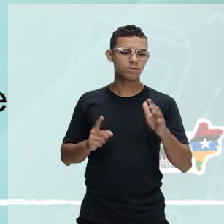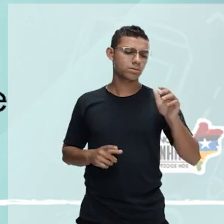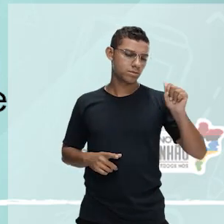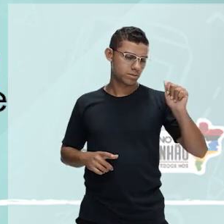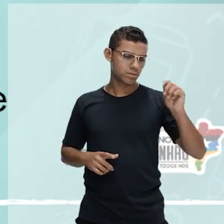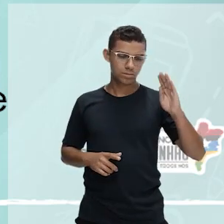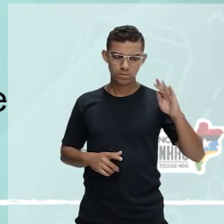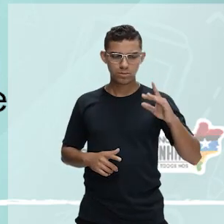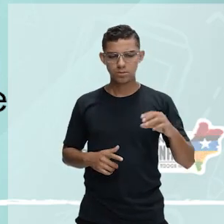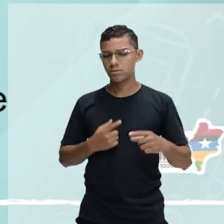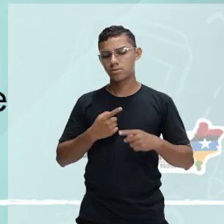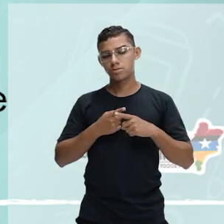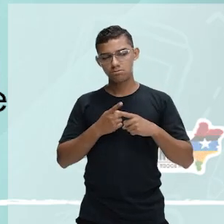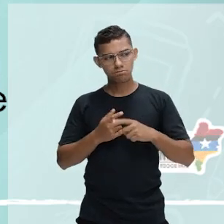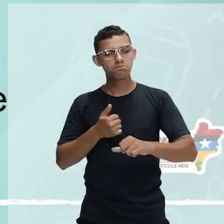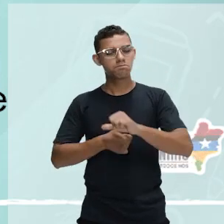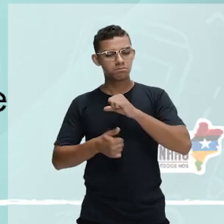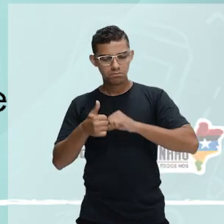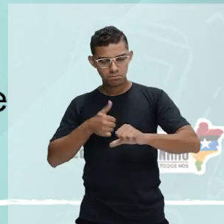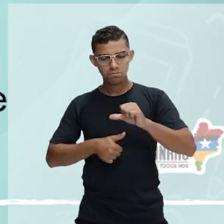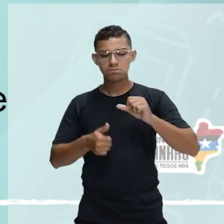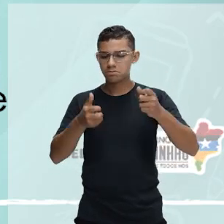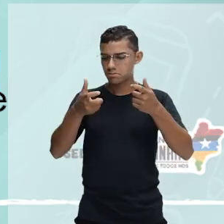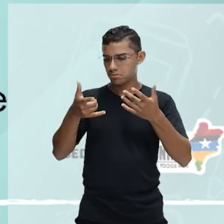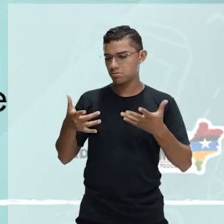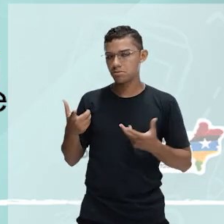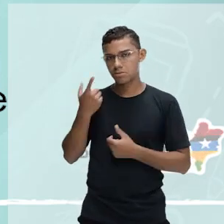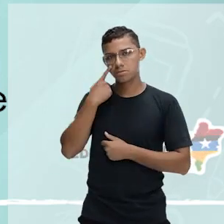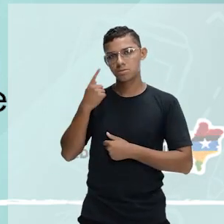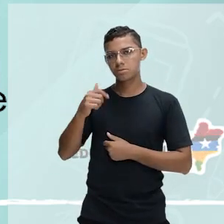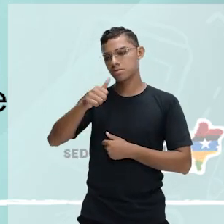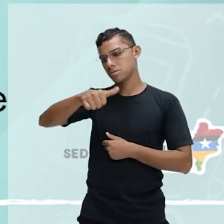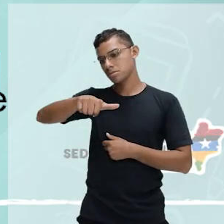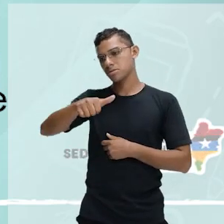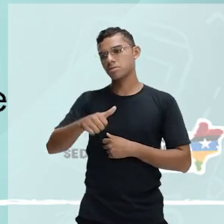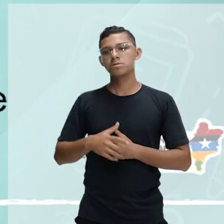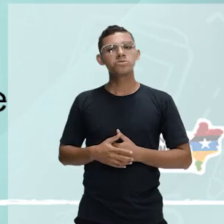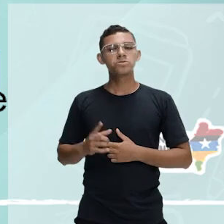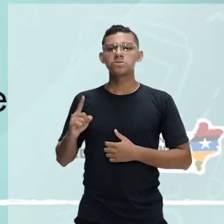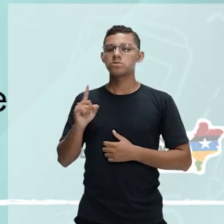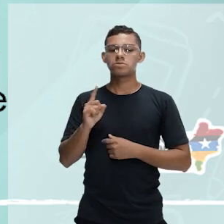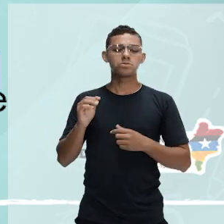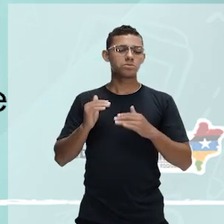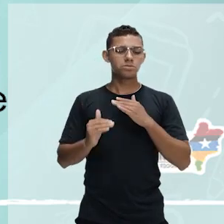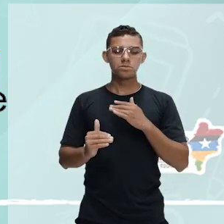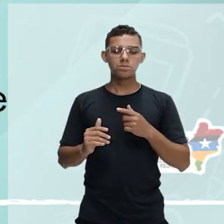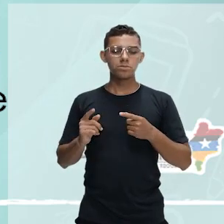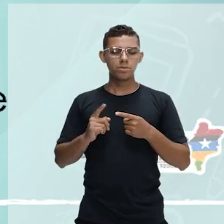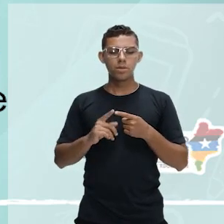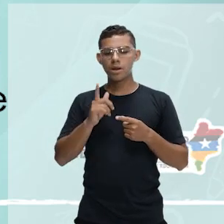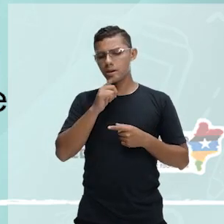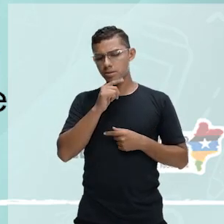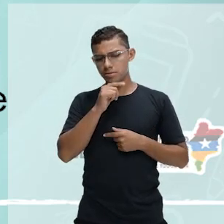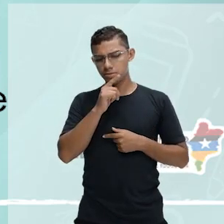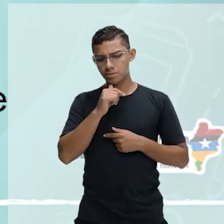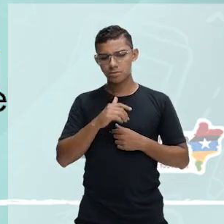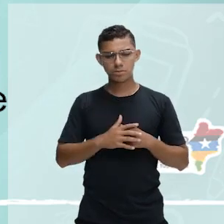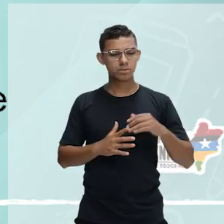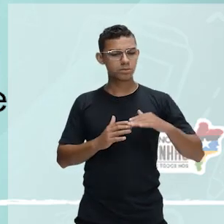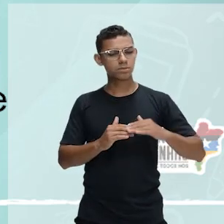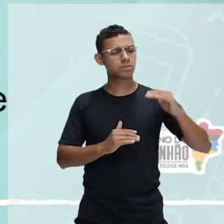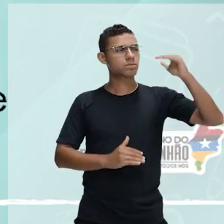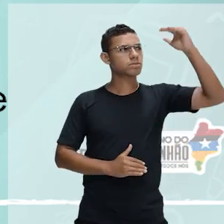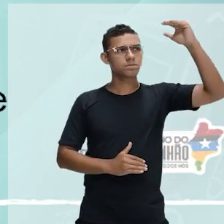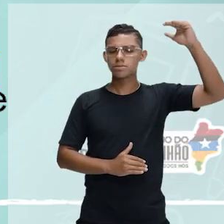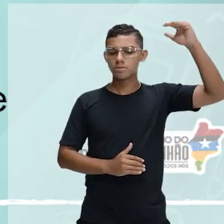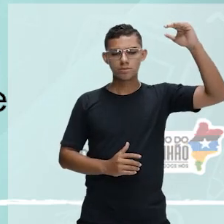conta das transformações que nós estamos vendo, certo? Que elas não batem. Por exemplo, a letra A água no nível H e a